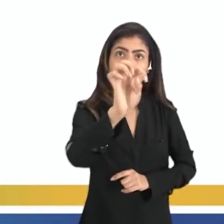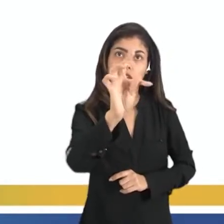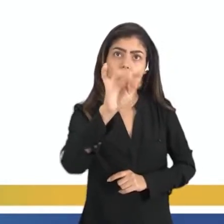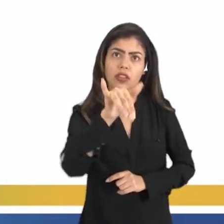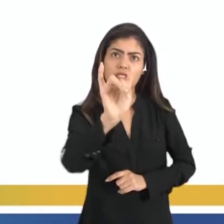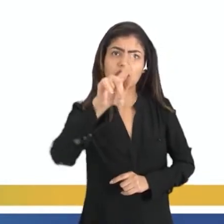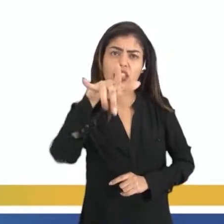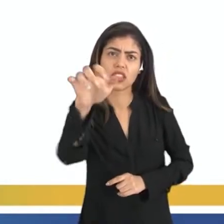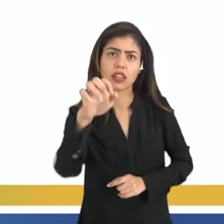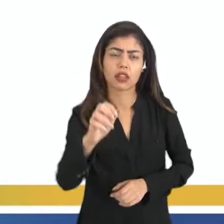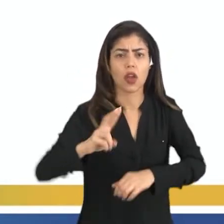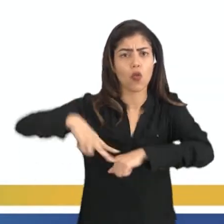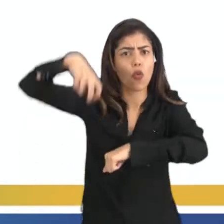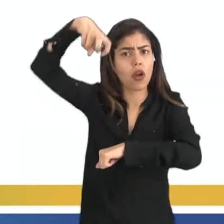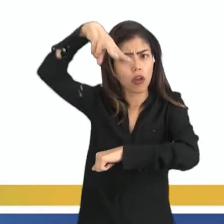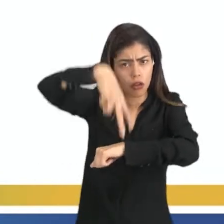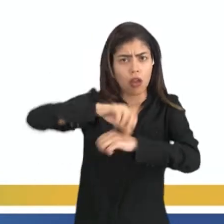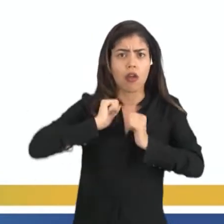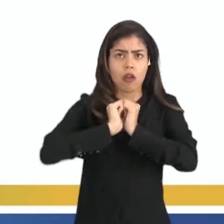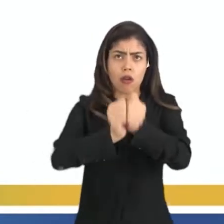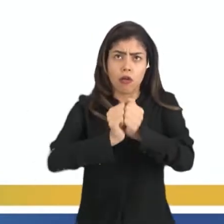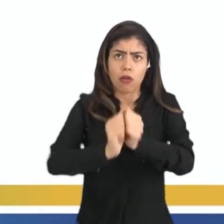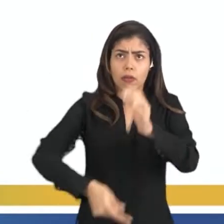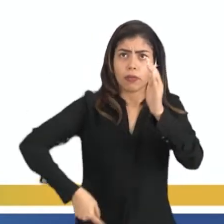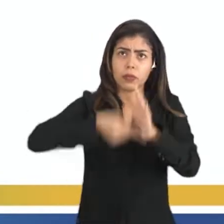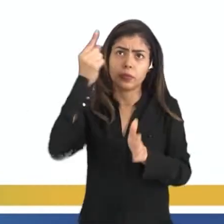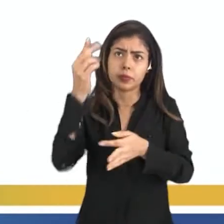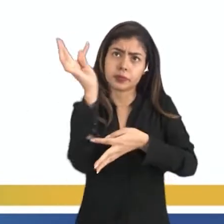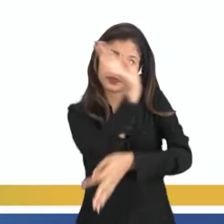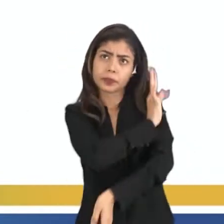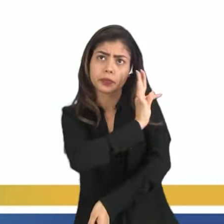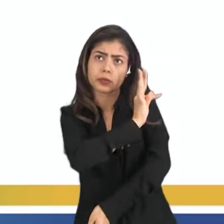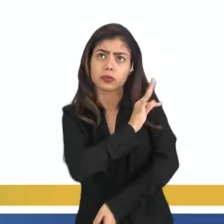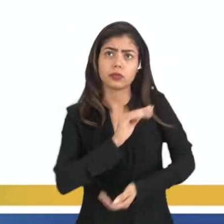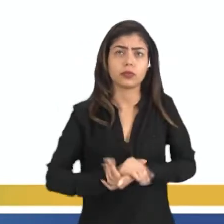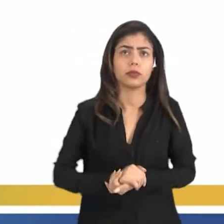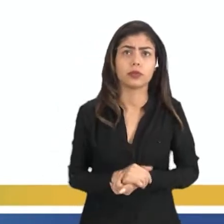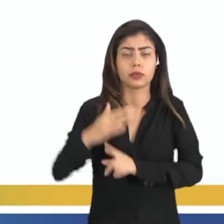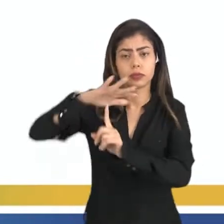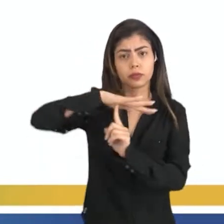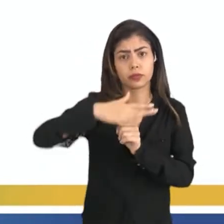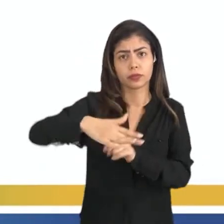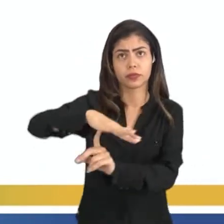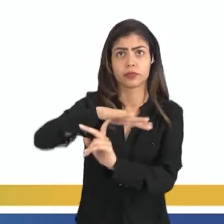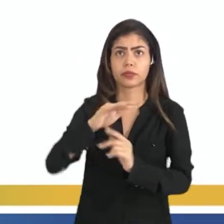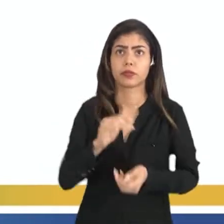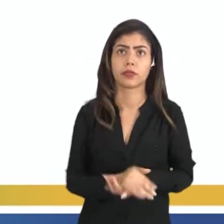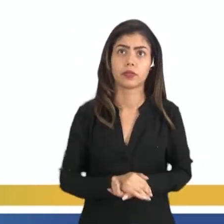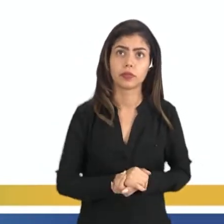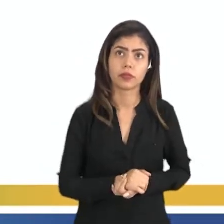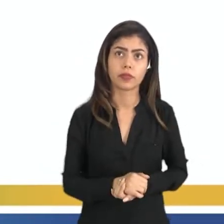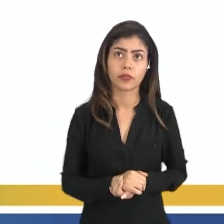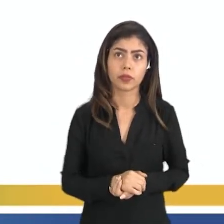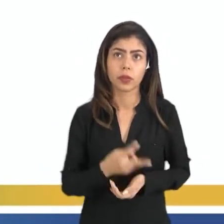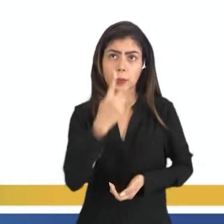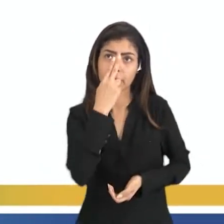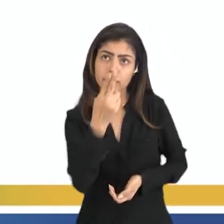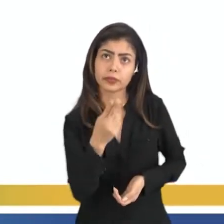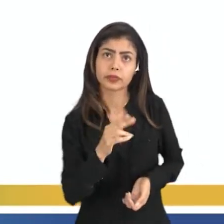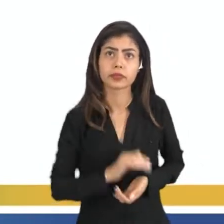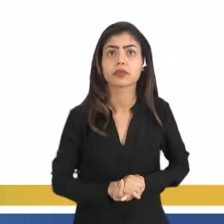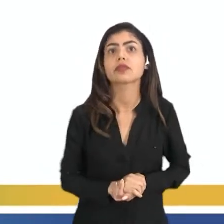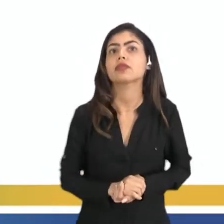foi desenvolvido junto com as primeiras técnicas do paraquedismo. O freestyle se assemelha ao